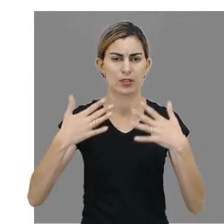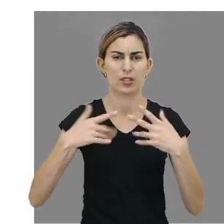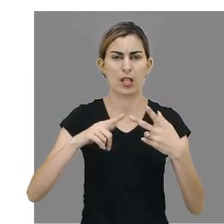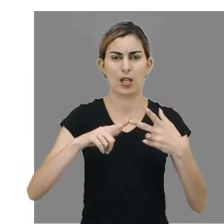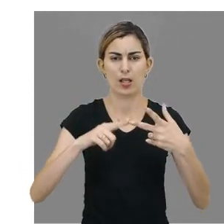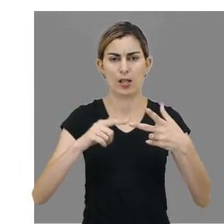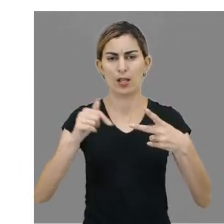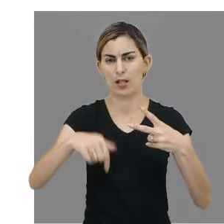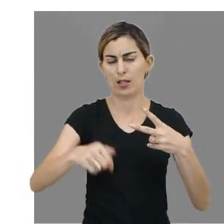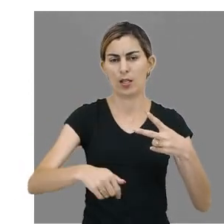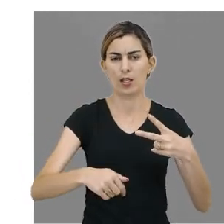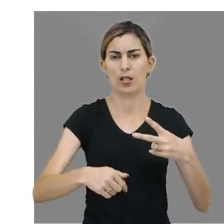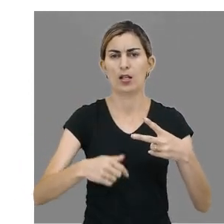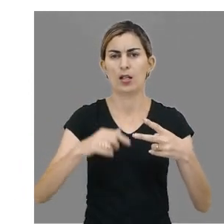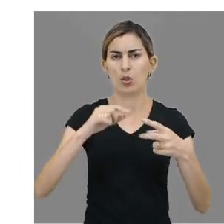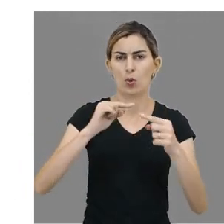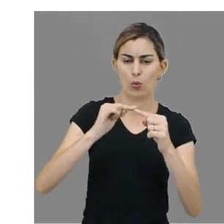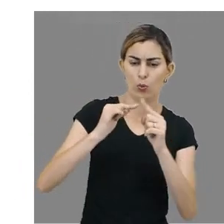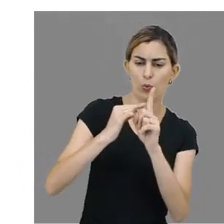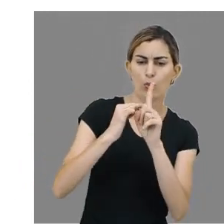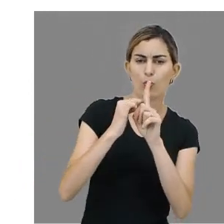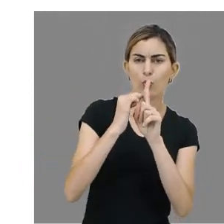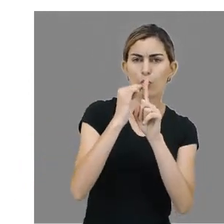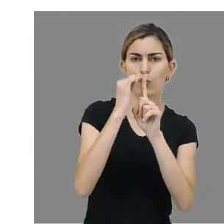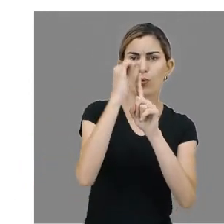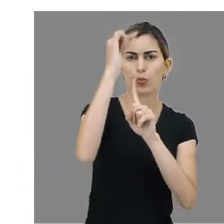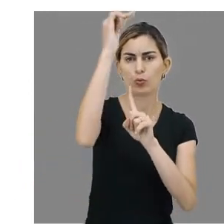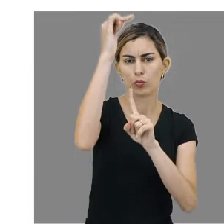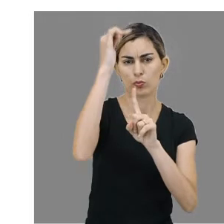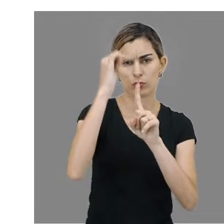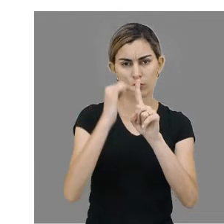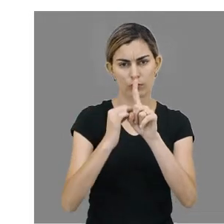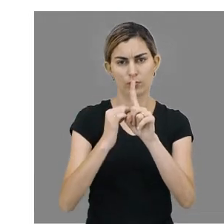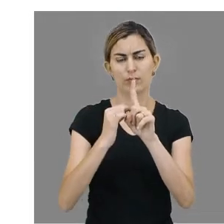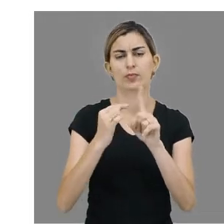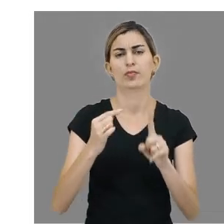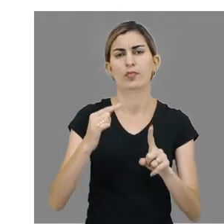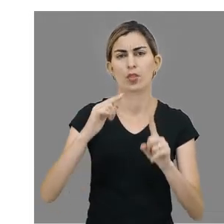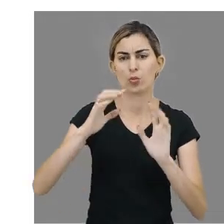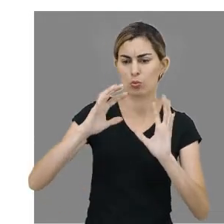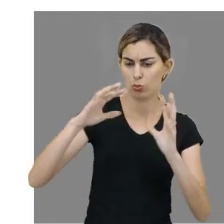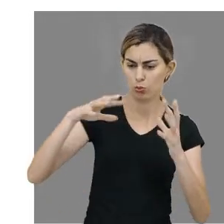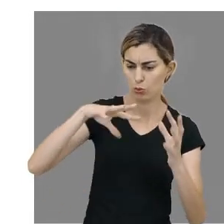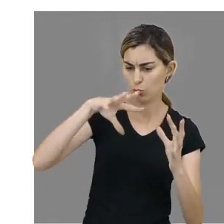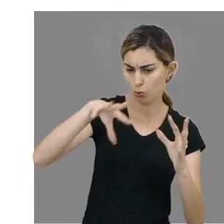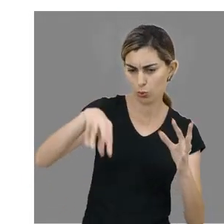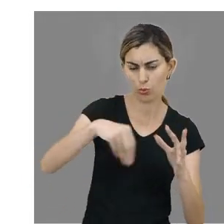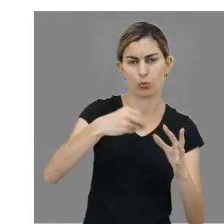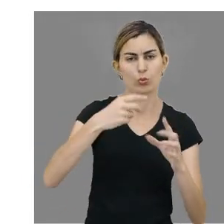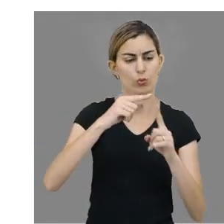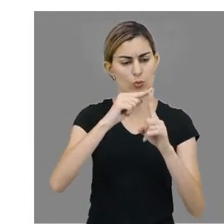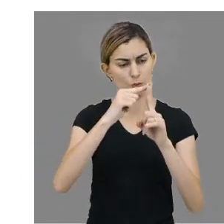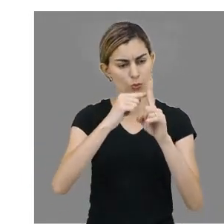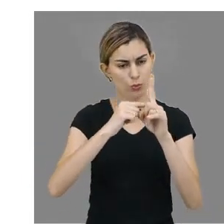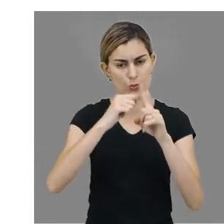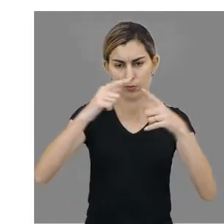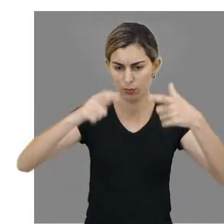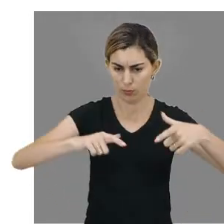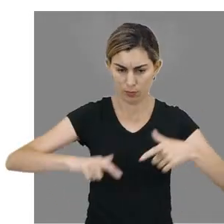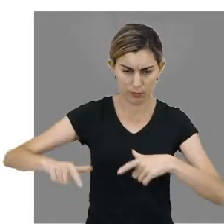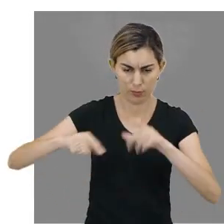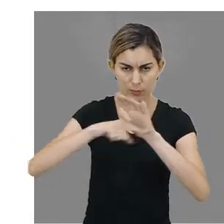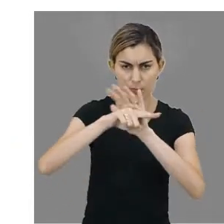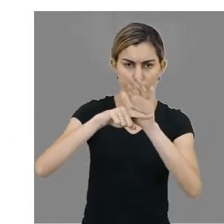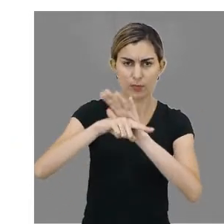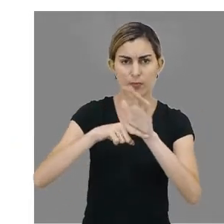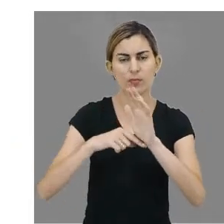relativo à temperatura de termômetro de globo. Então, conforme vocês podem observar em tela, o